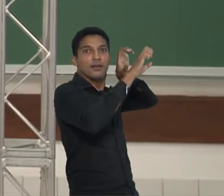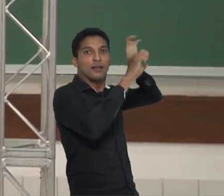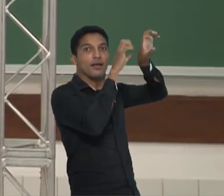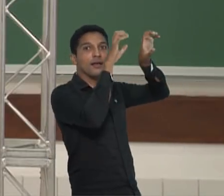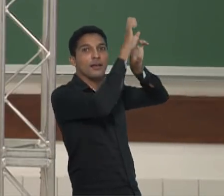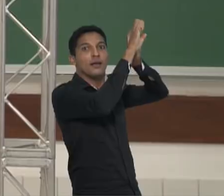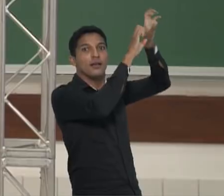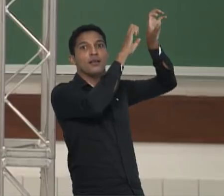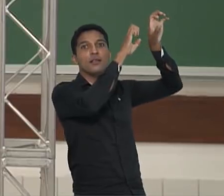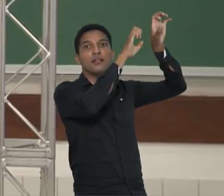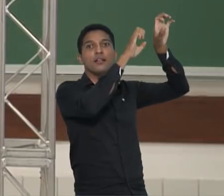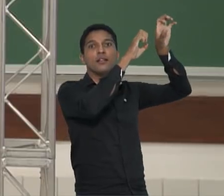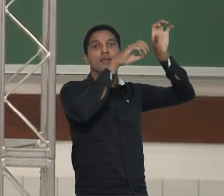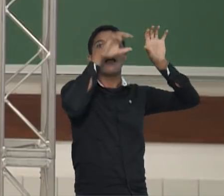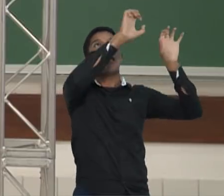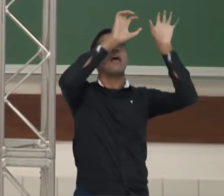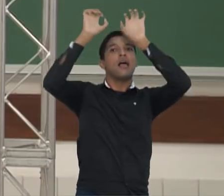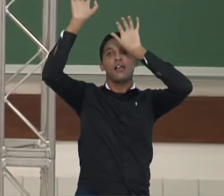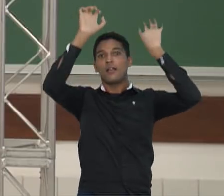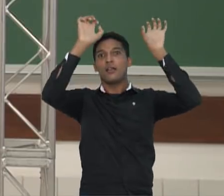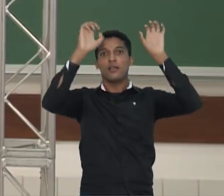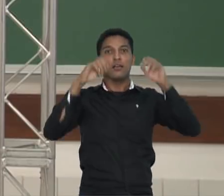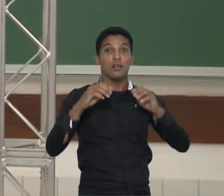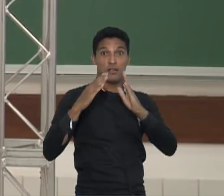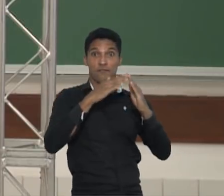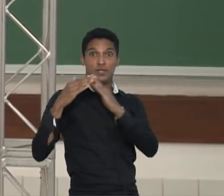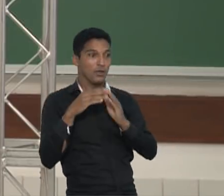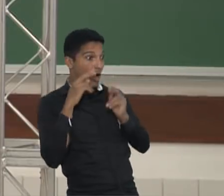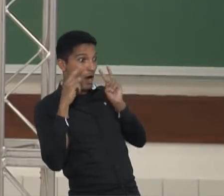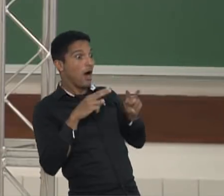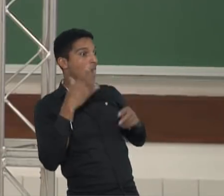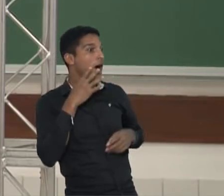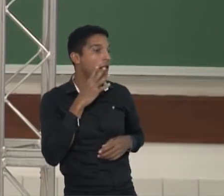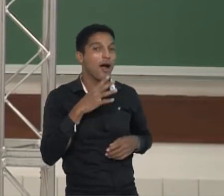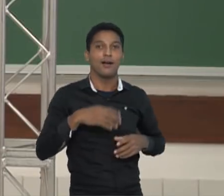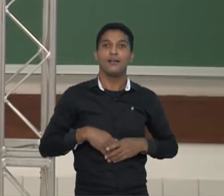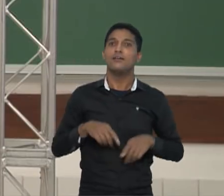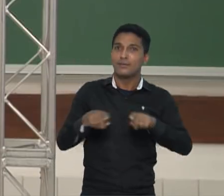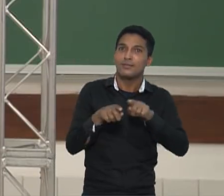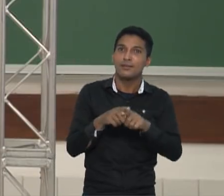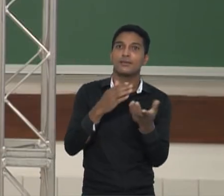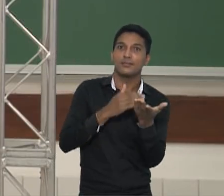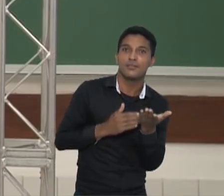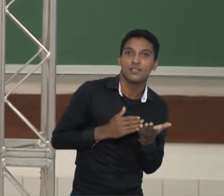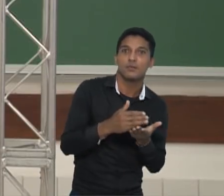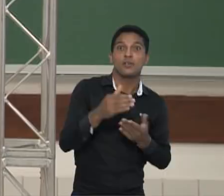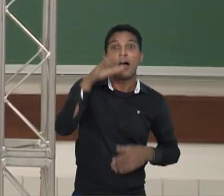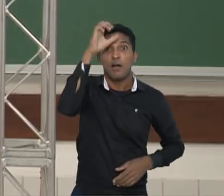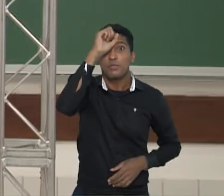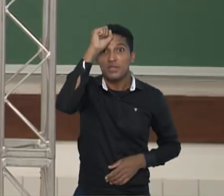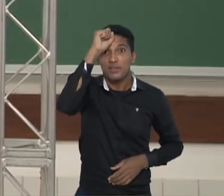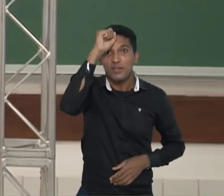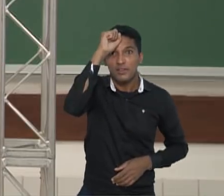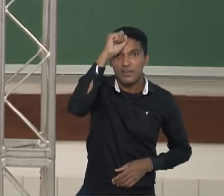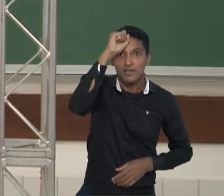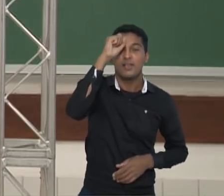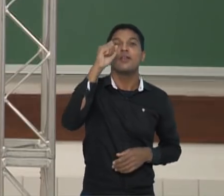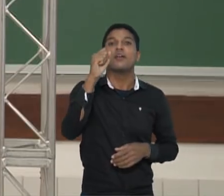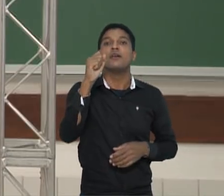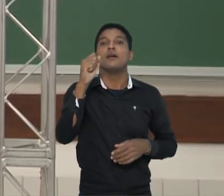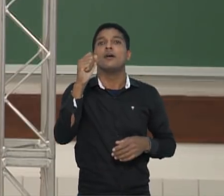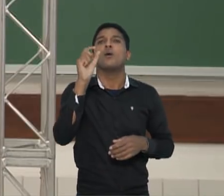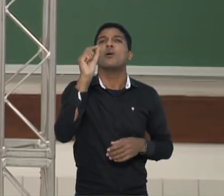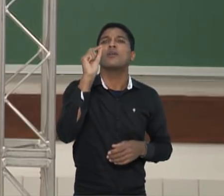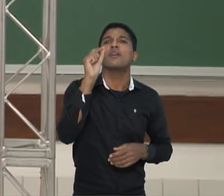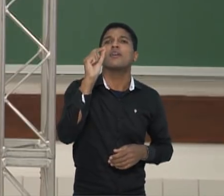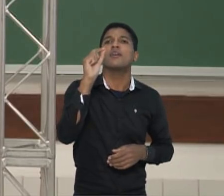daí aquilo acabou chamando a atenção dos vizinhos, né? Outros começaram a prender pedras nas